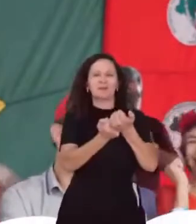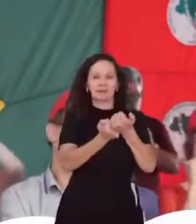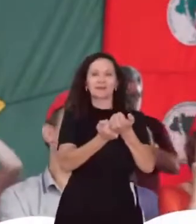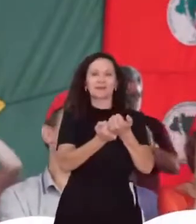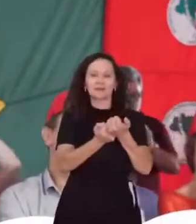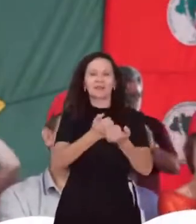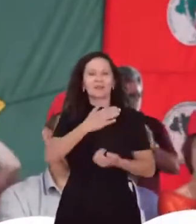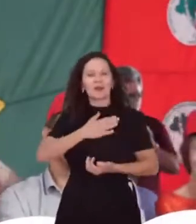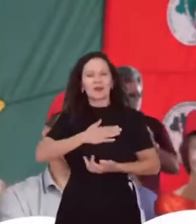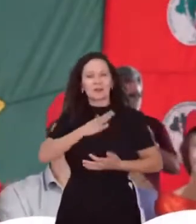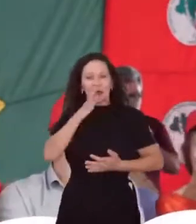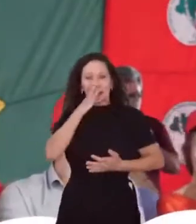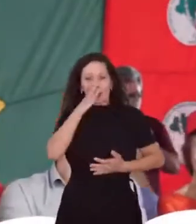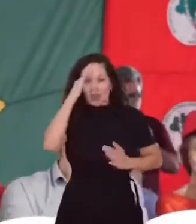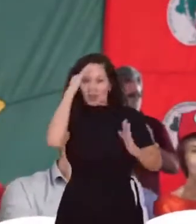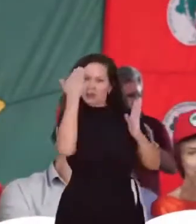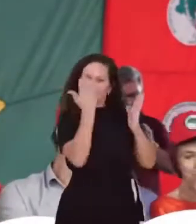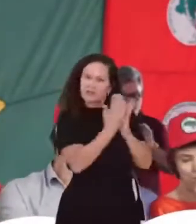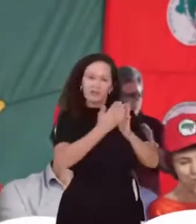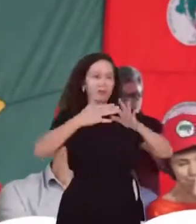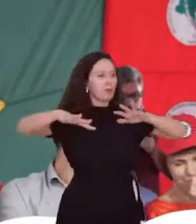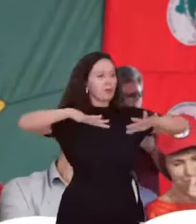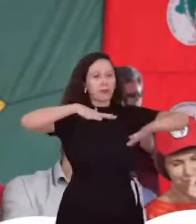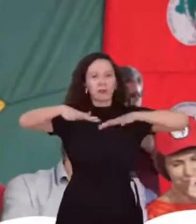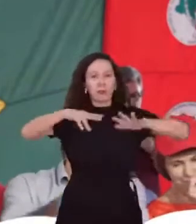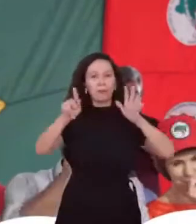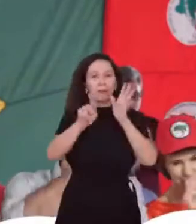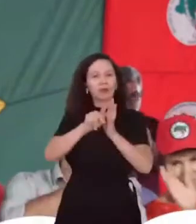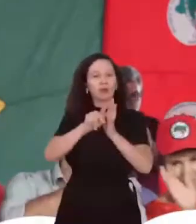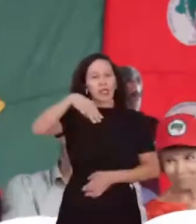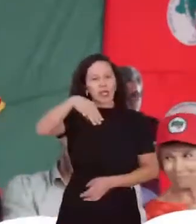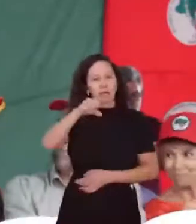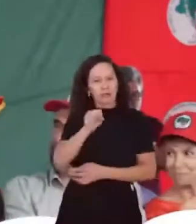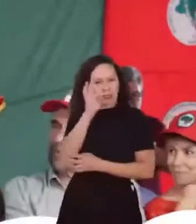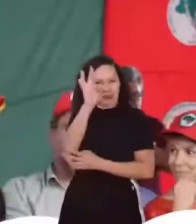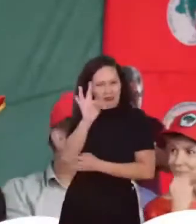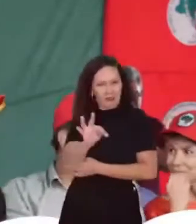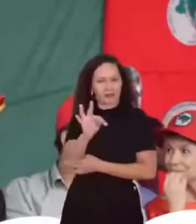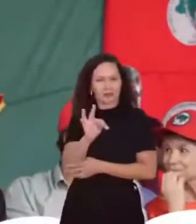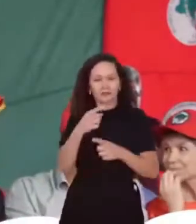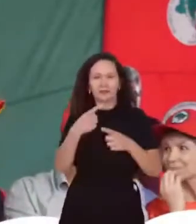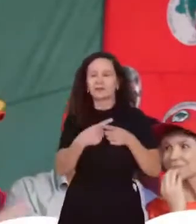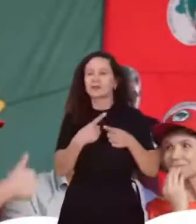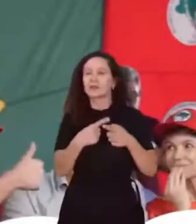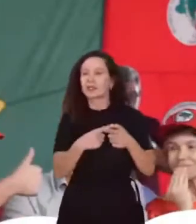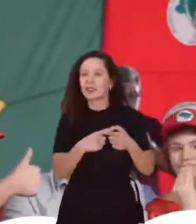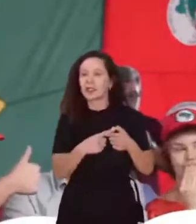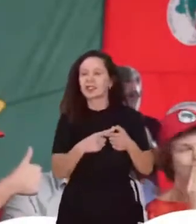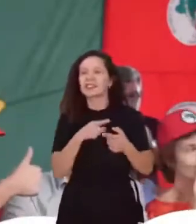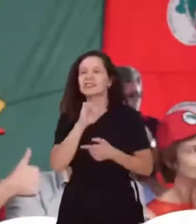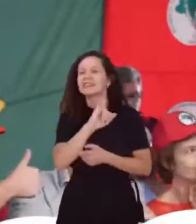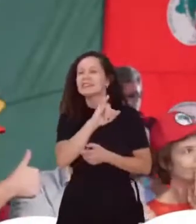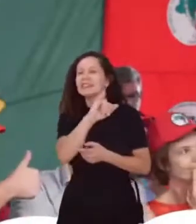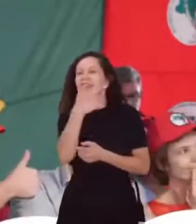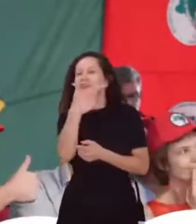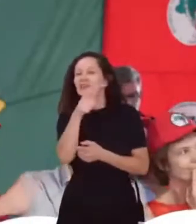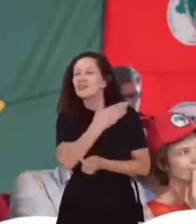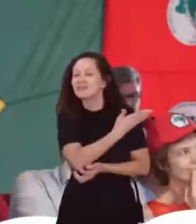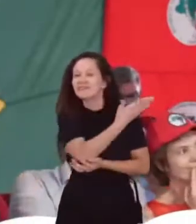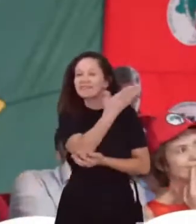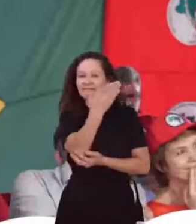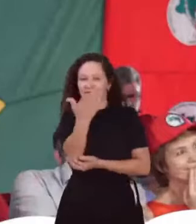pelo movimento, pelo MST, porque sem vocês, né, a gente estaria numa